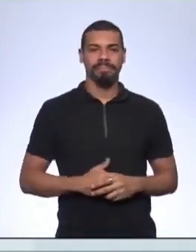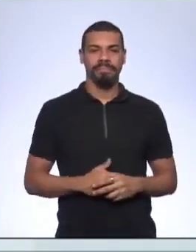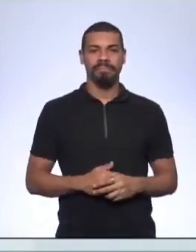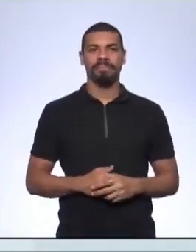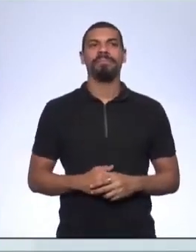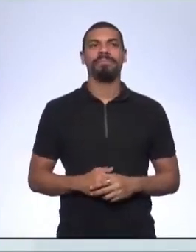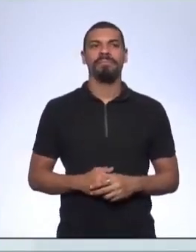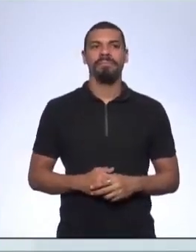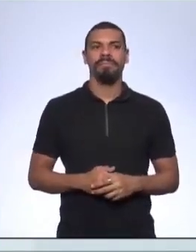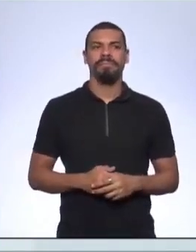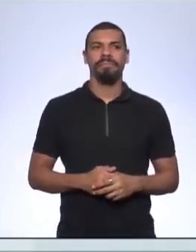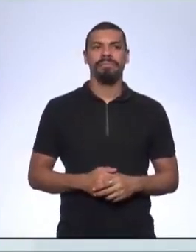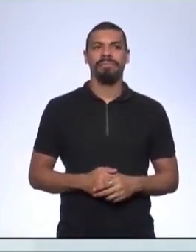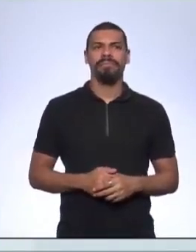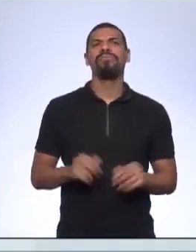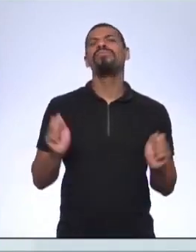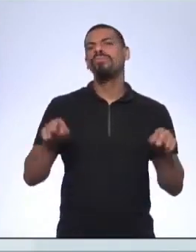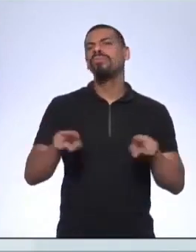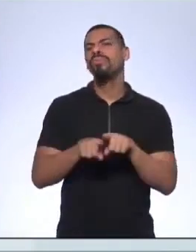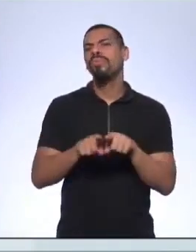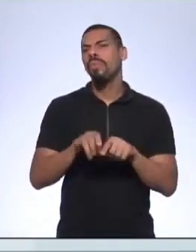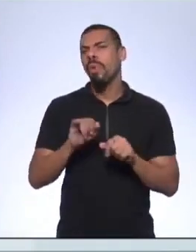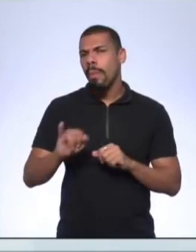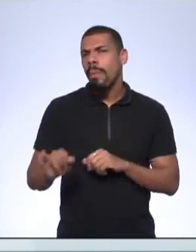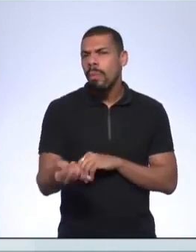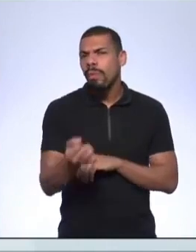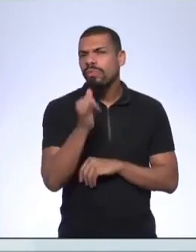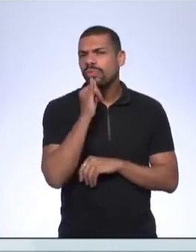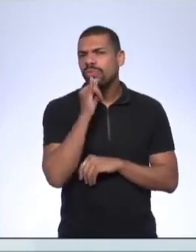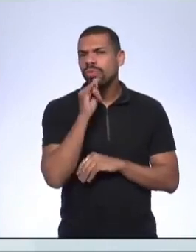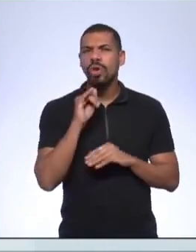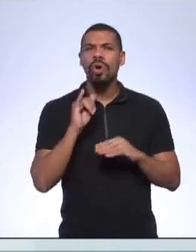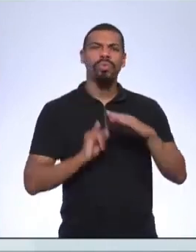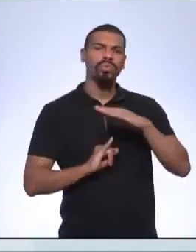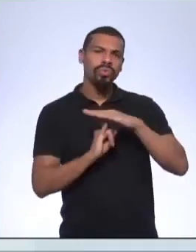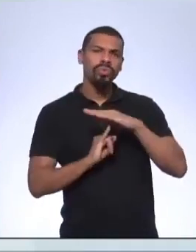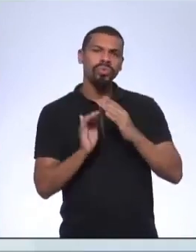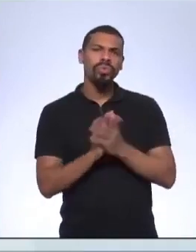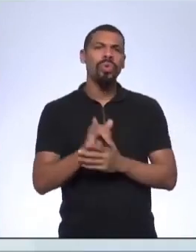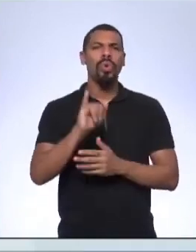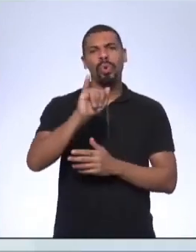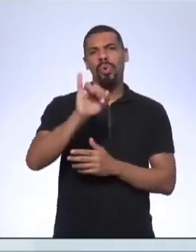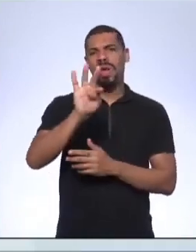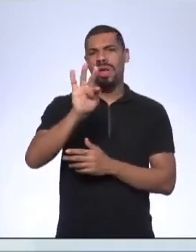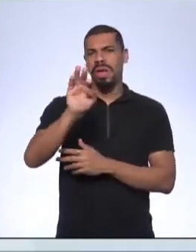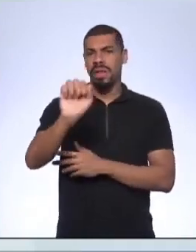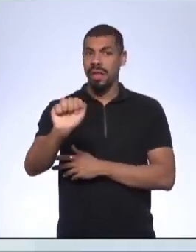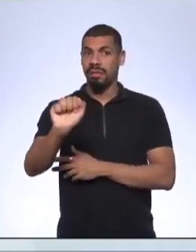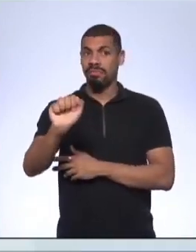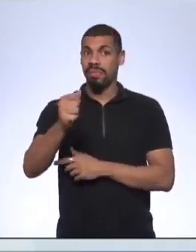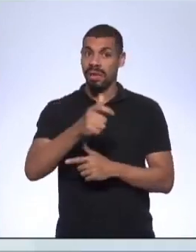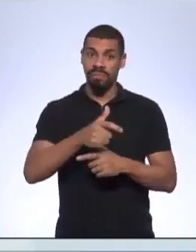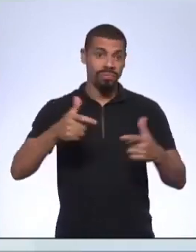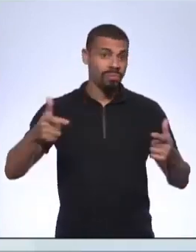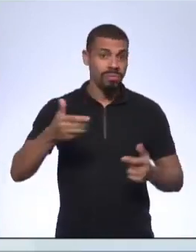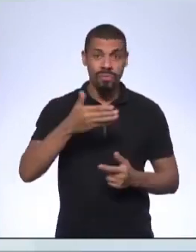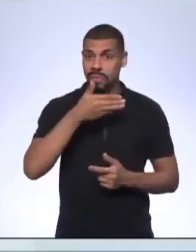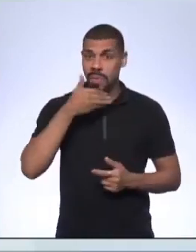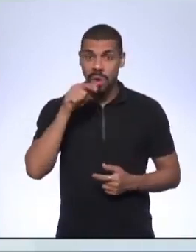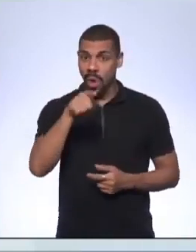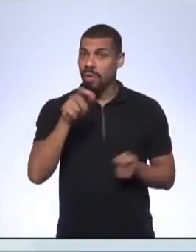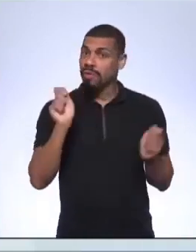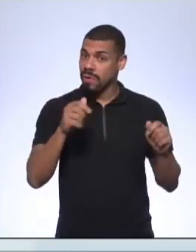Se você me permite, já que você falou nesse assunto, né, a gente tem o Instituto Tecnológico, né, o ITA, que é um dos melhores do mundo, né, e você